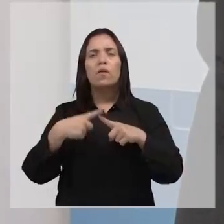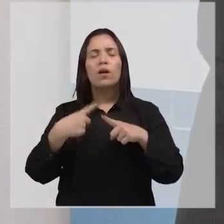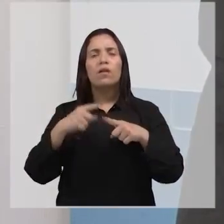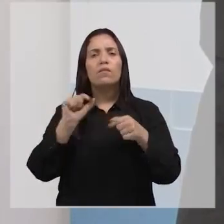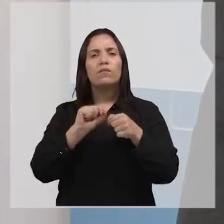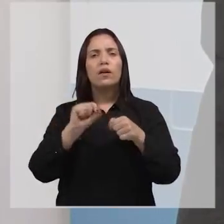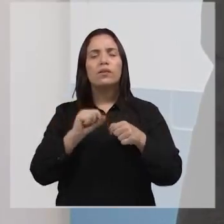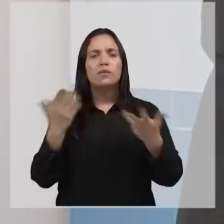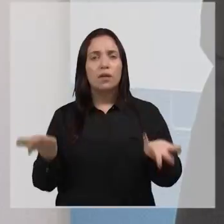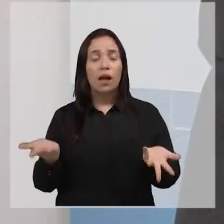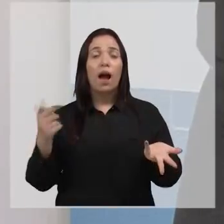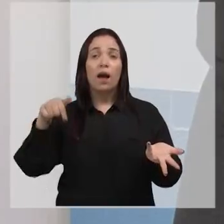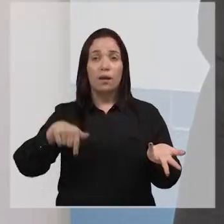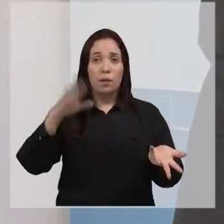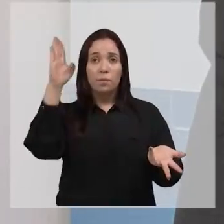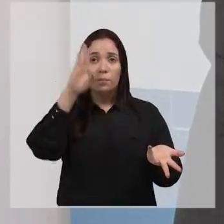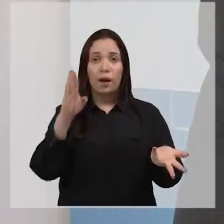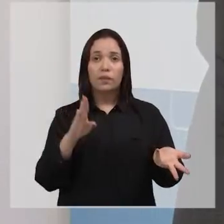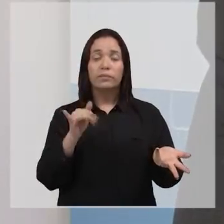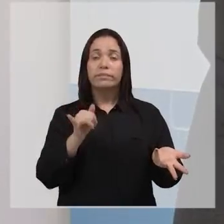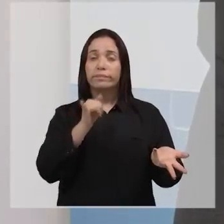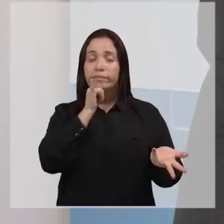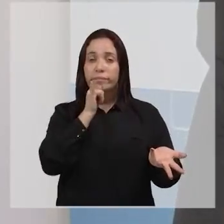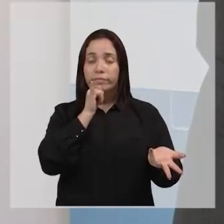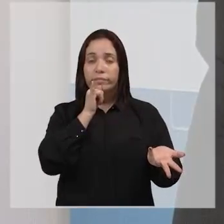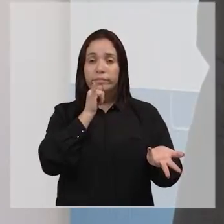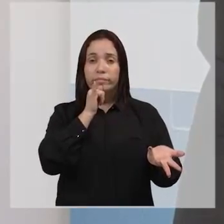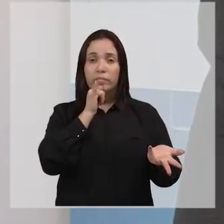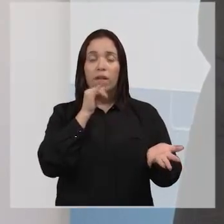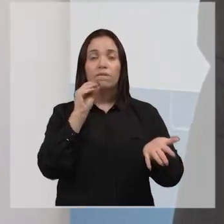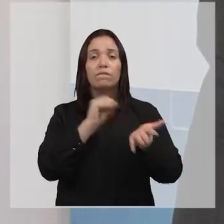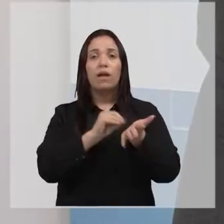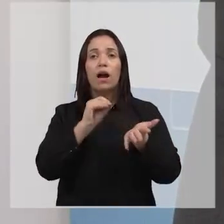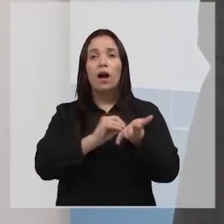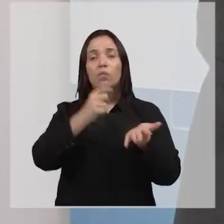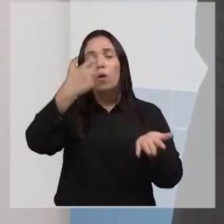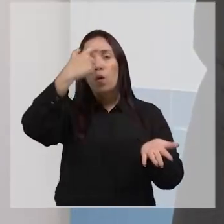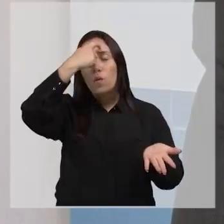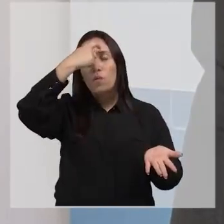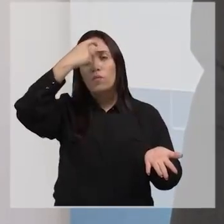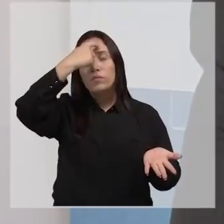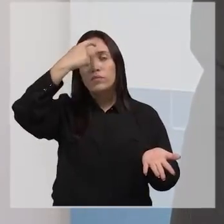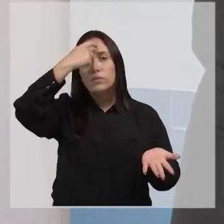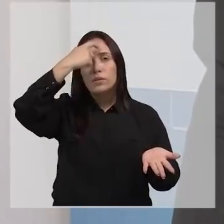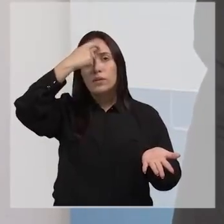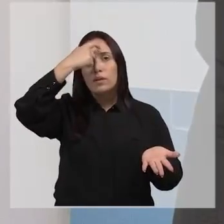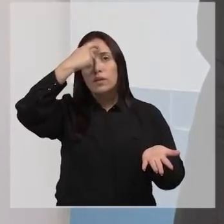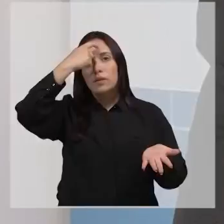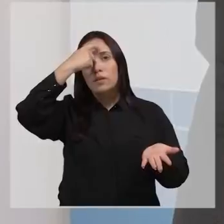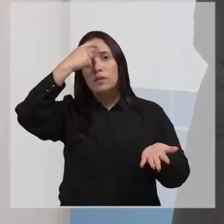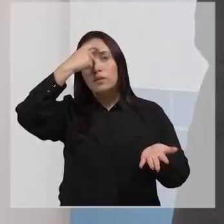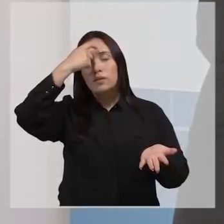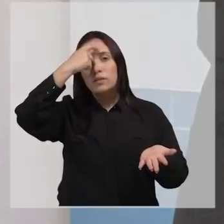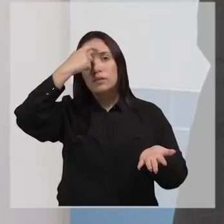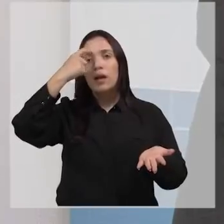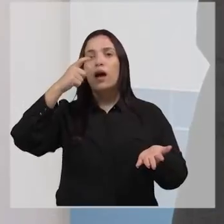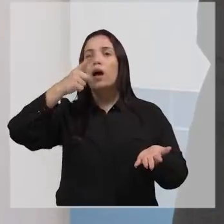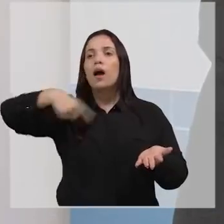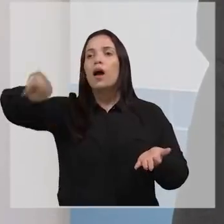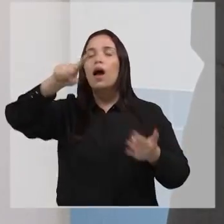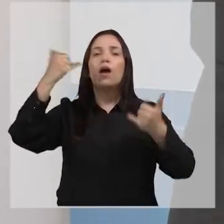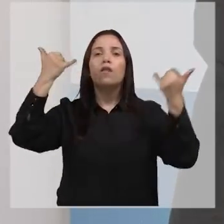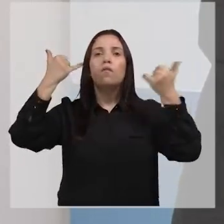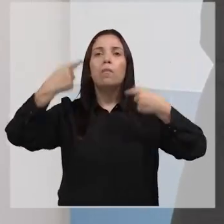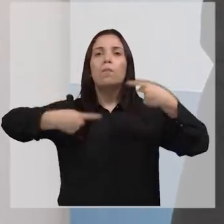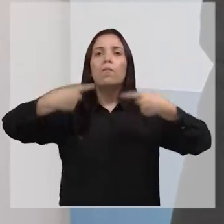Porque no Brasil, infelizmente, o grau de insensatez e de despolitização do nosso povo é tão grande que